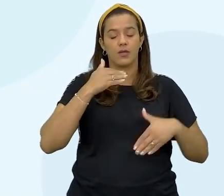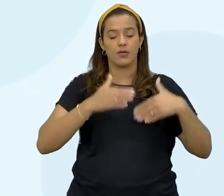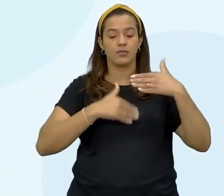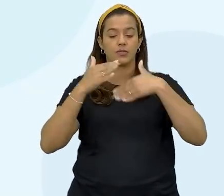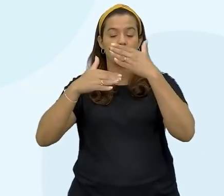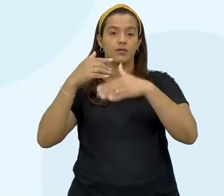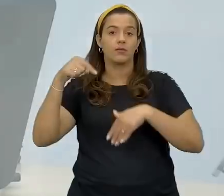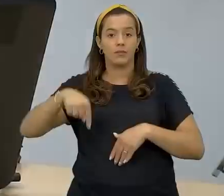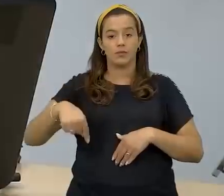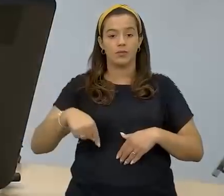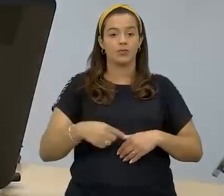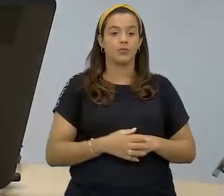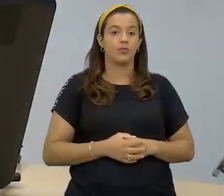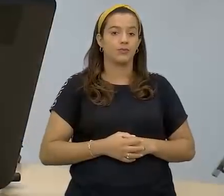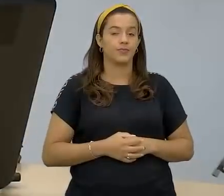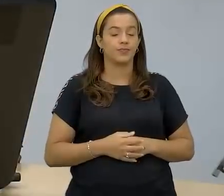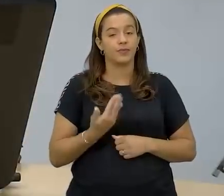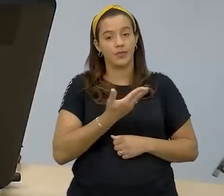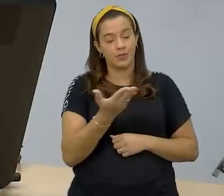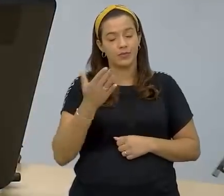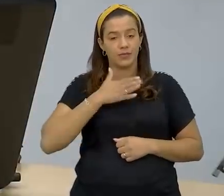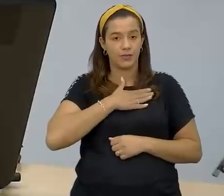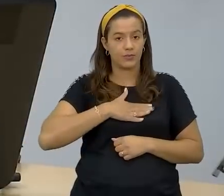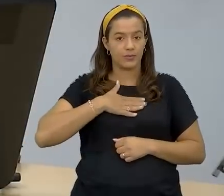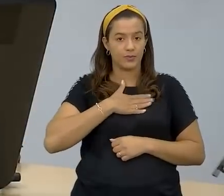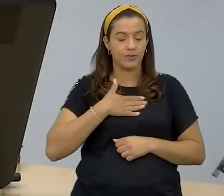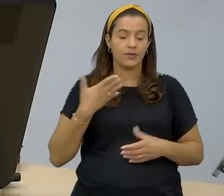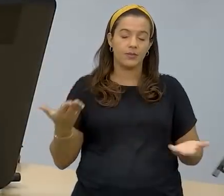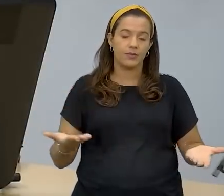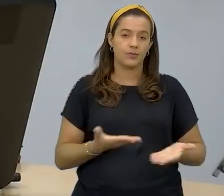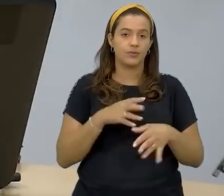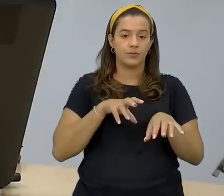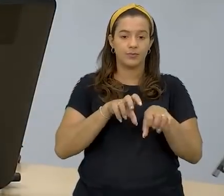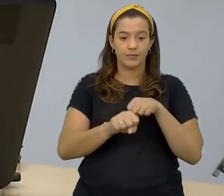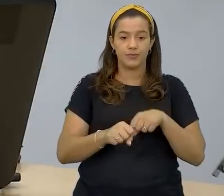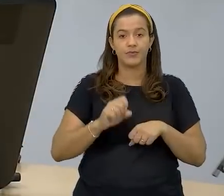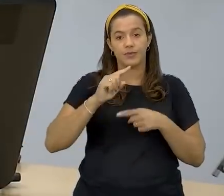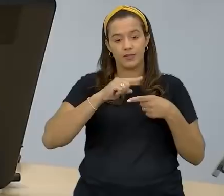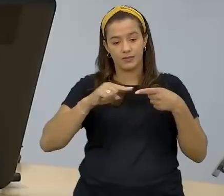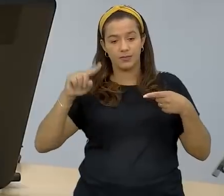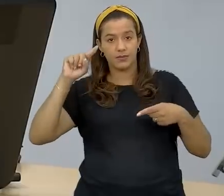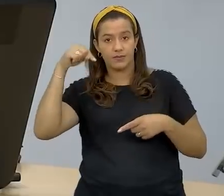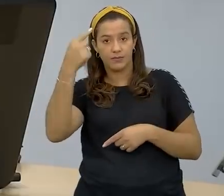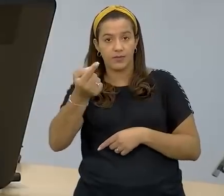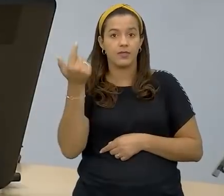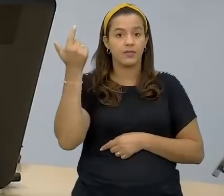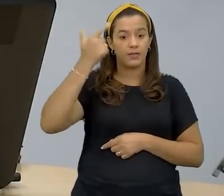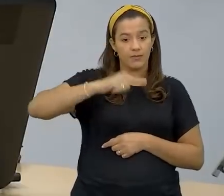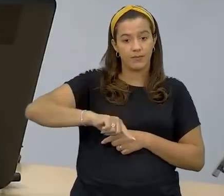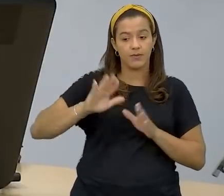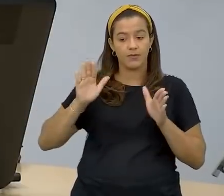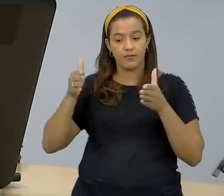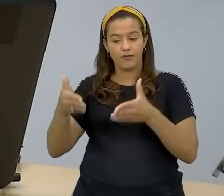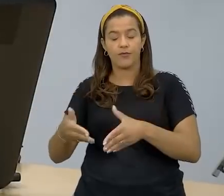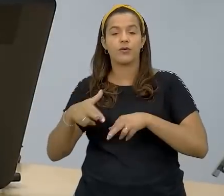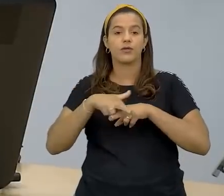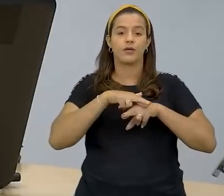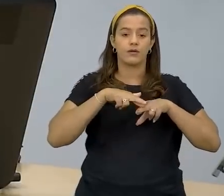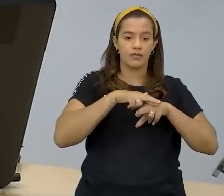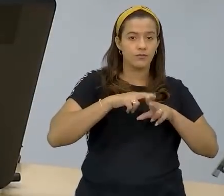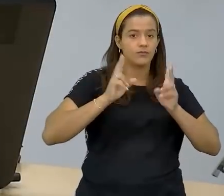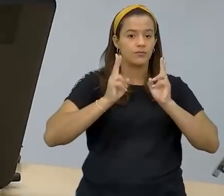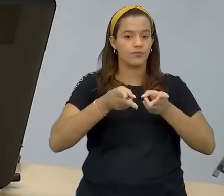de hoje, tá bom? Espero que vocês tenham gostado da formação. Semana que vem tem mais e o foco é recuperação